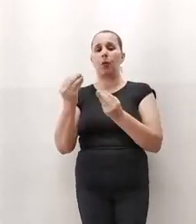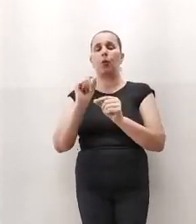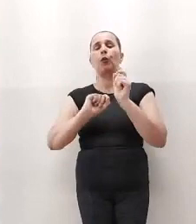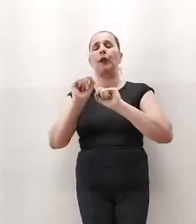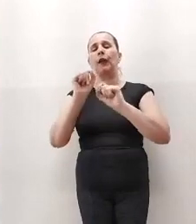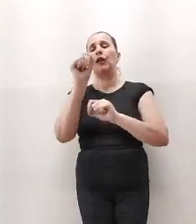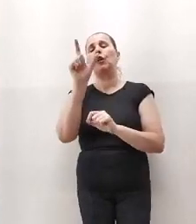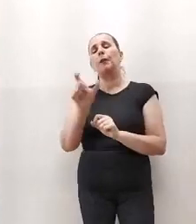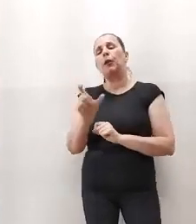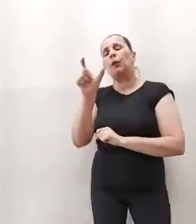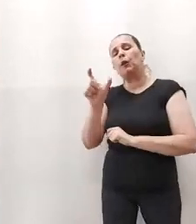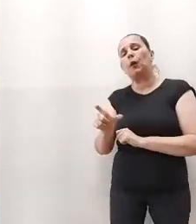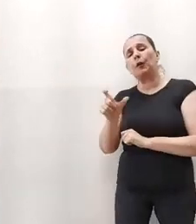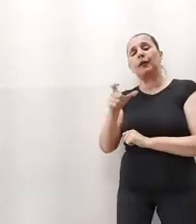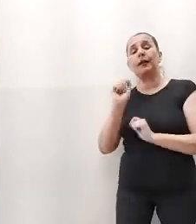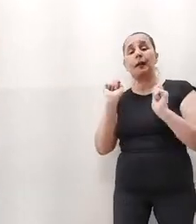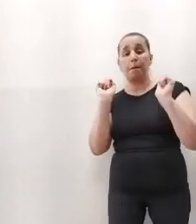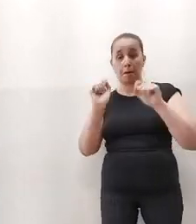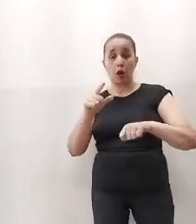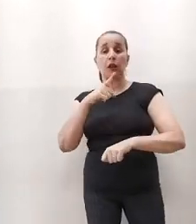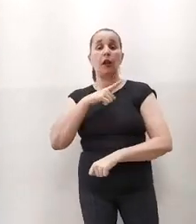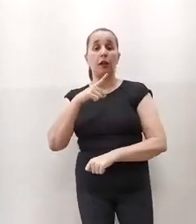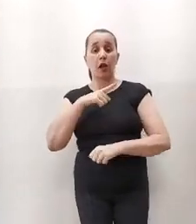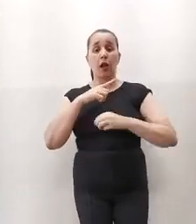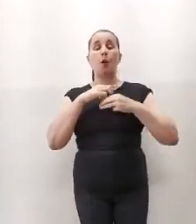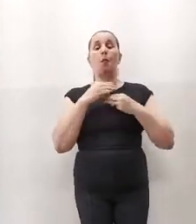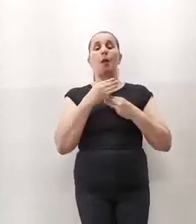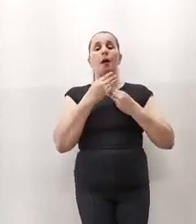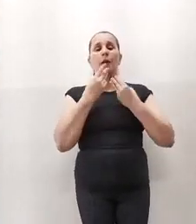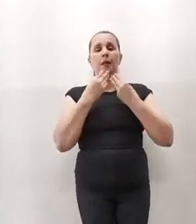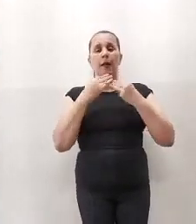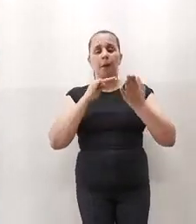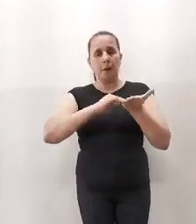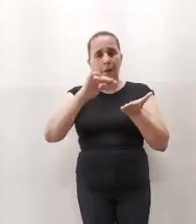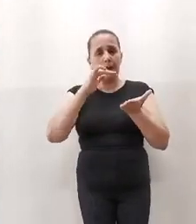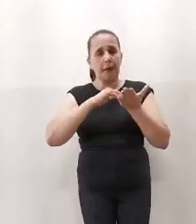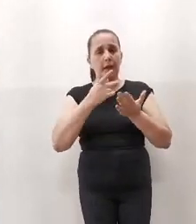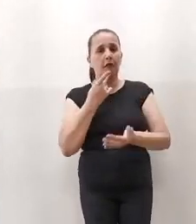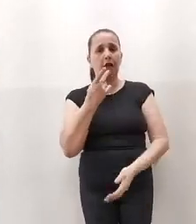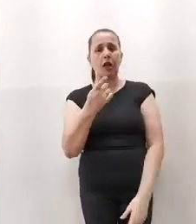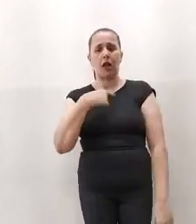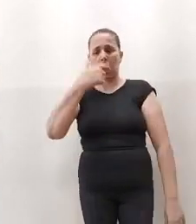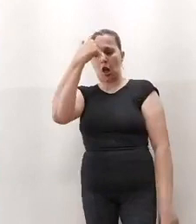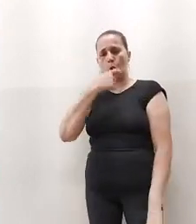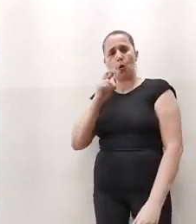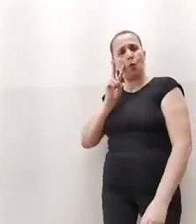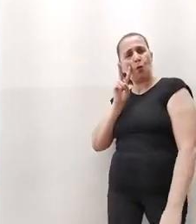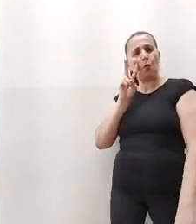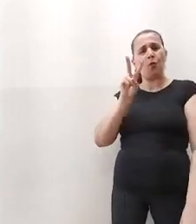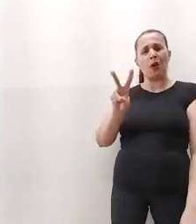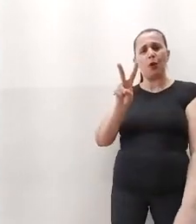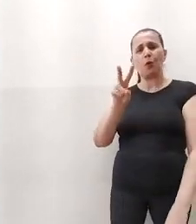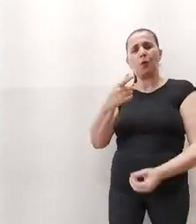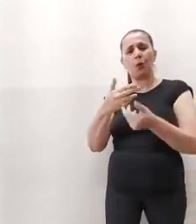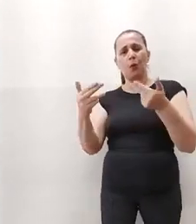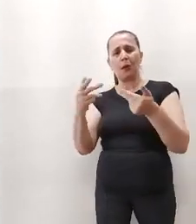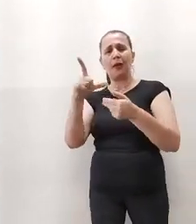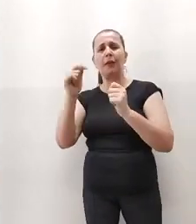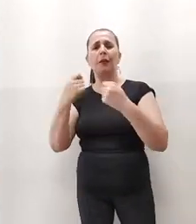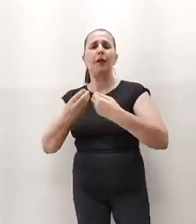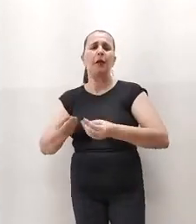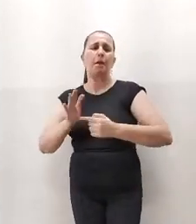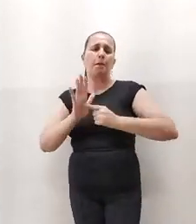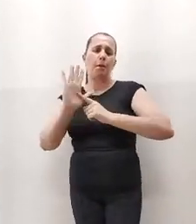de pessoas que podem ter uma mensagem e dizer: eu estou vendo algo que me